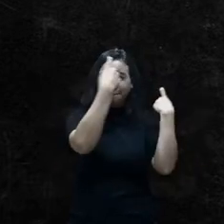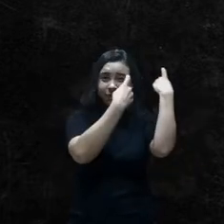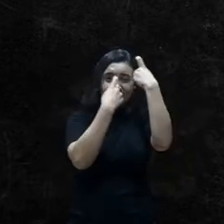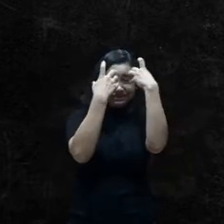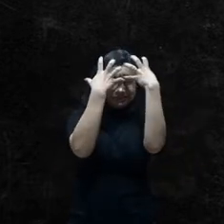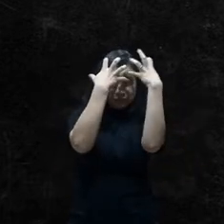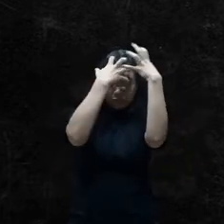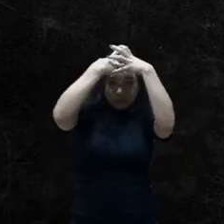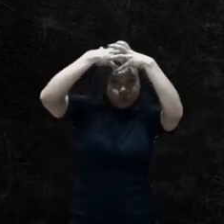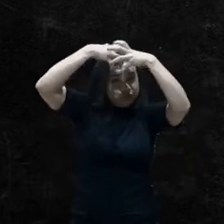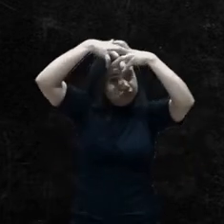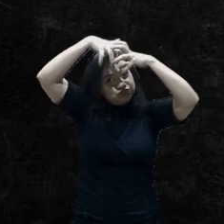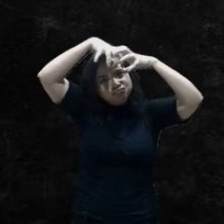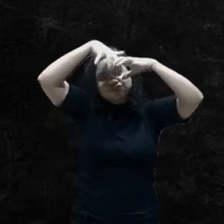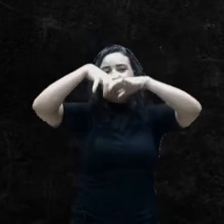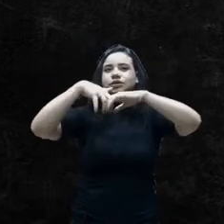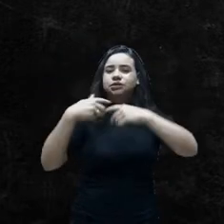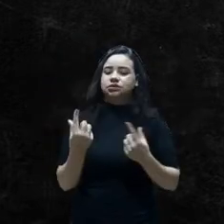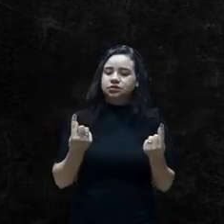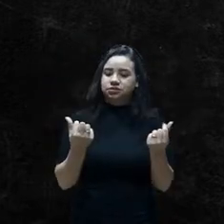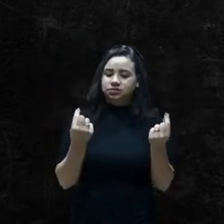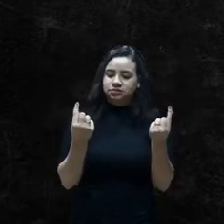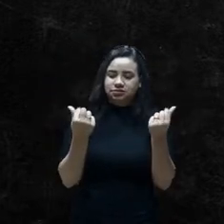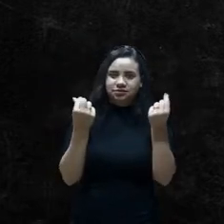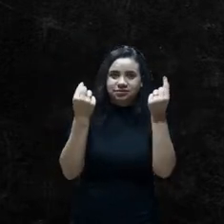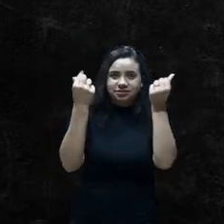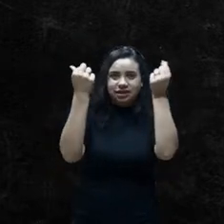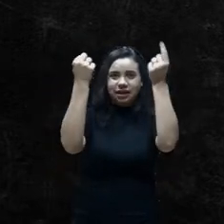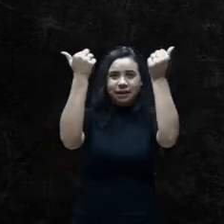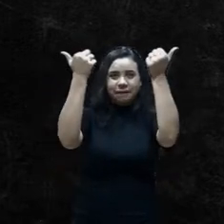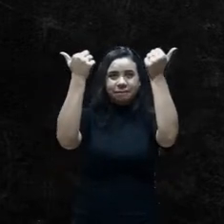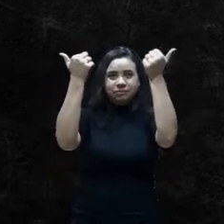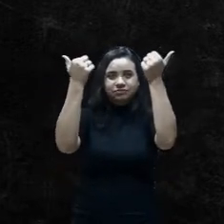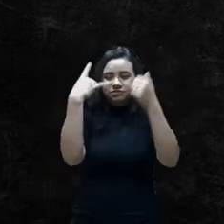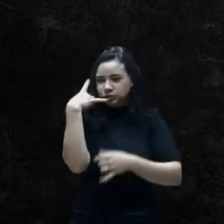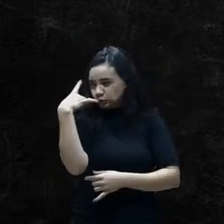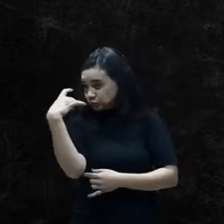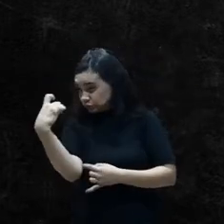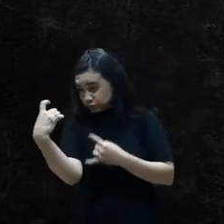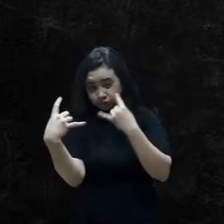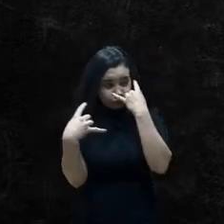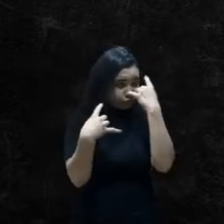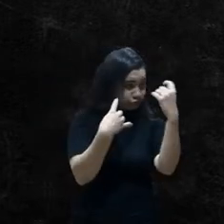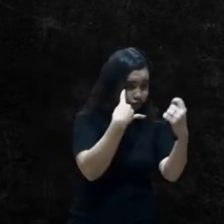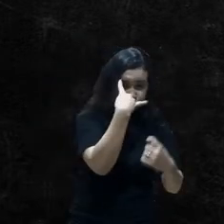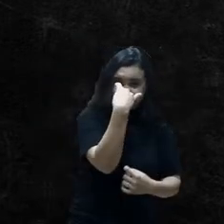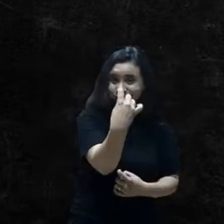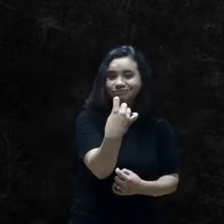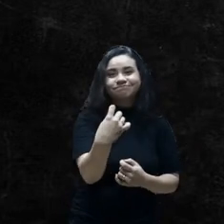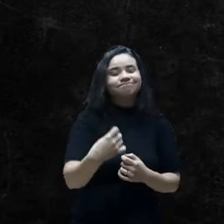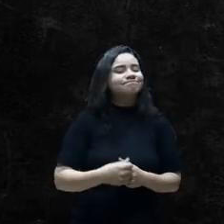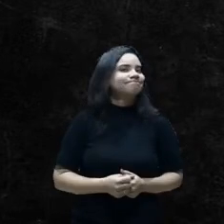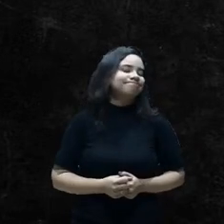as riquezas e os prazeres dessa vida. Os seus frutos não